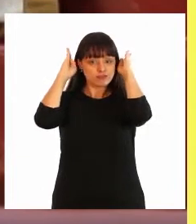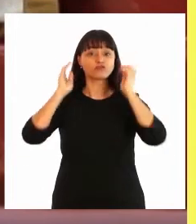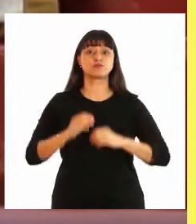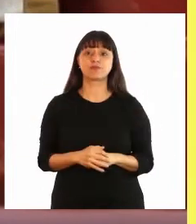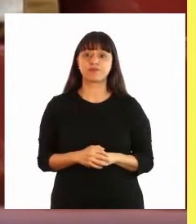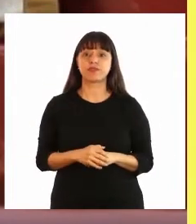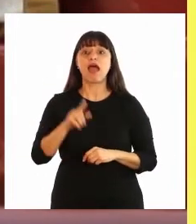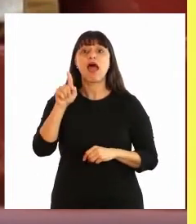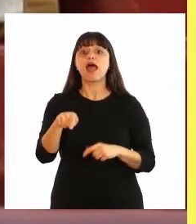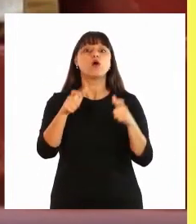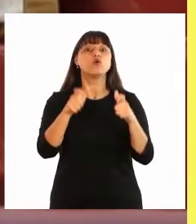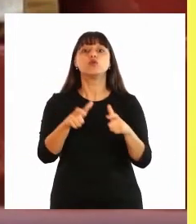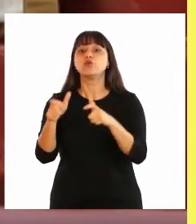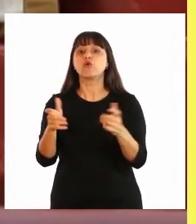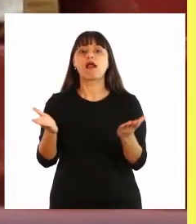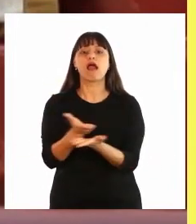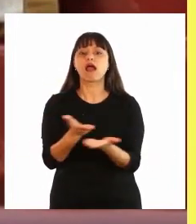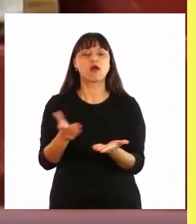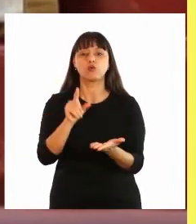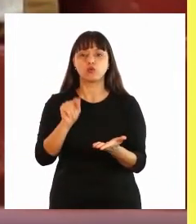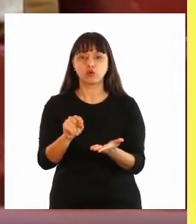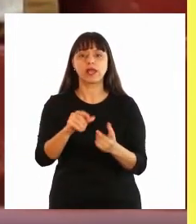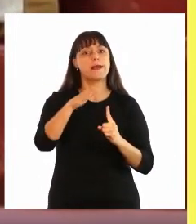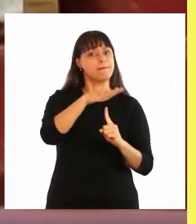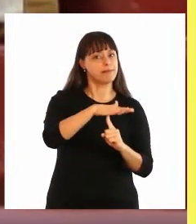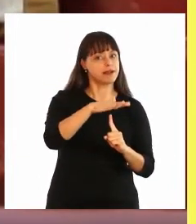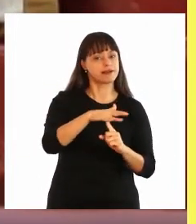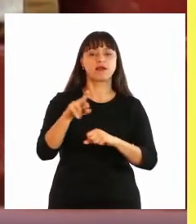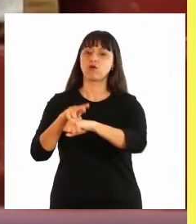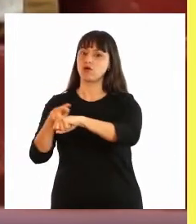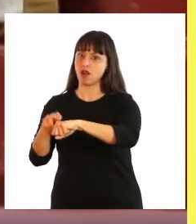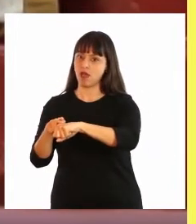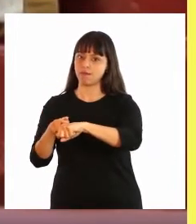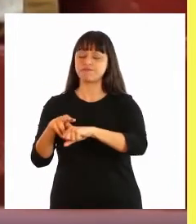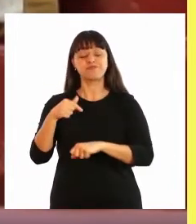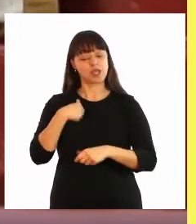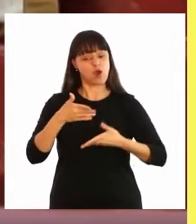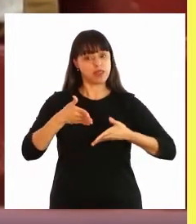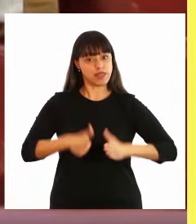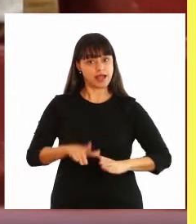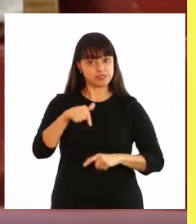Paraná e Roraima, né? Então, eu sou um artista aqui de Curitiba, nascido em Curitiba,